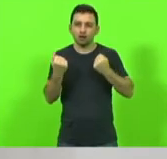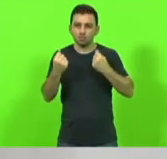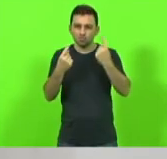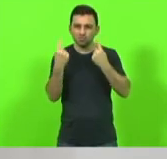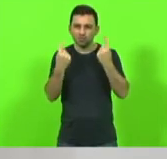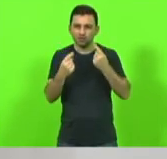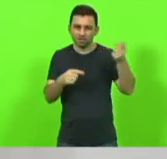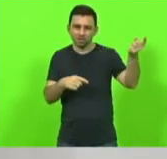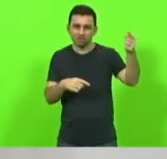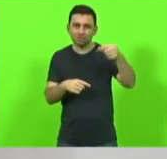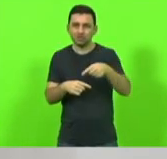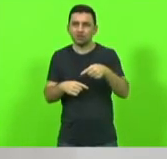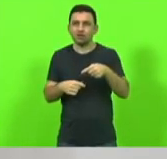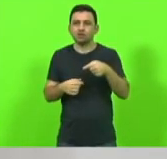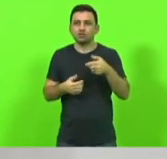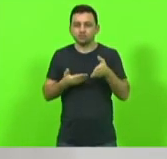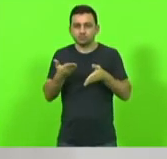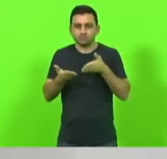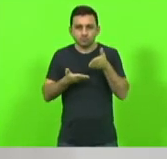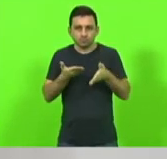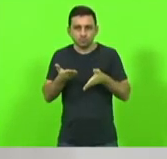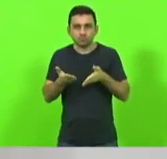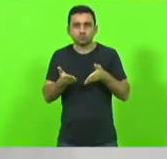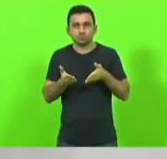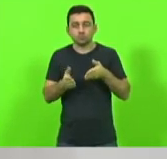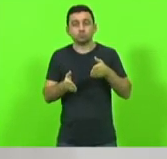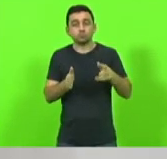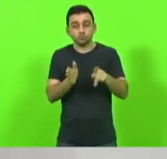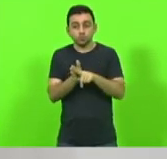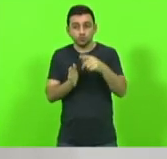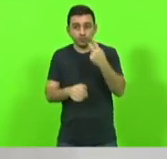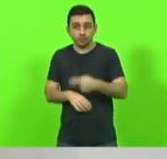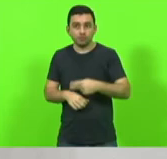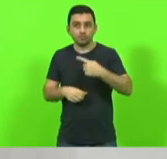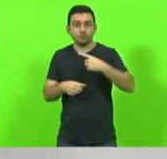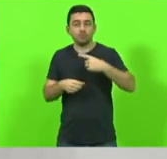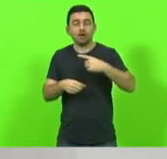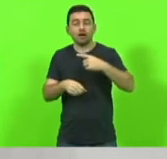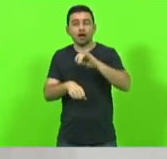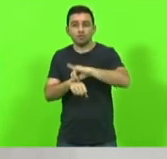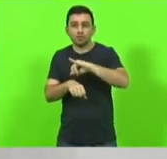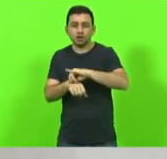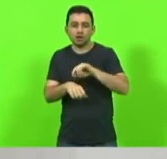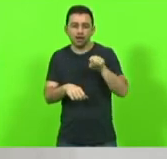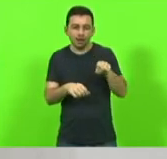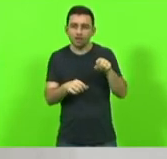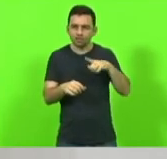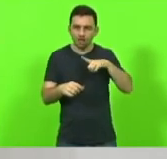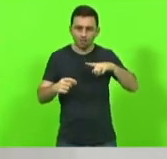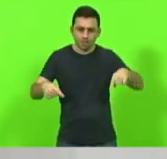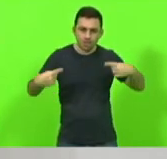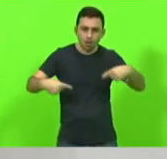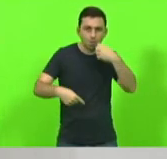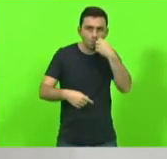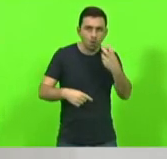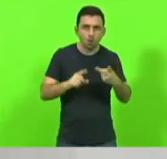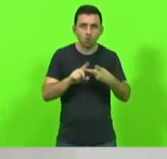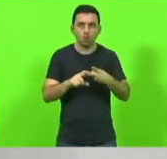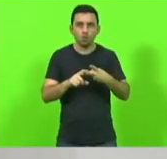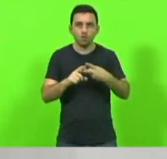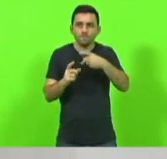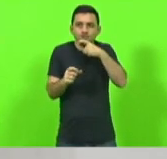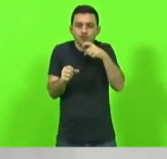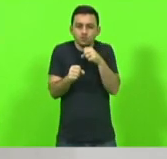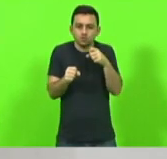que precisam de atendimento na capital está com pneu bom, está com ar-condicionado, está com boas